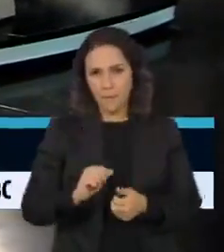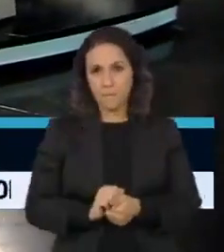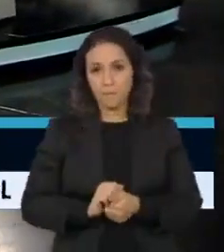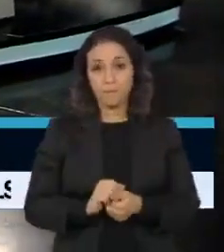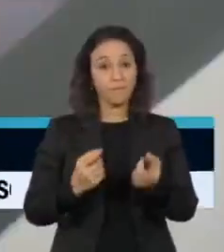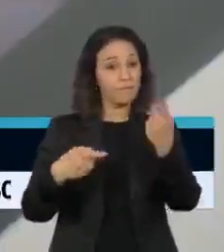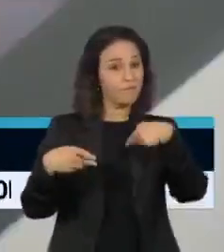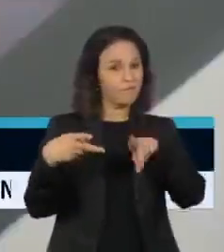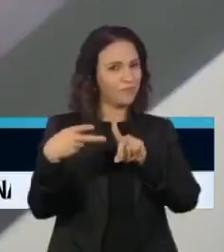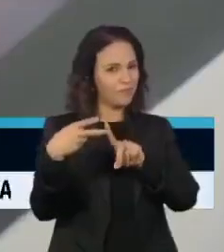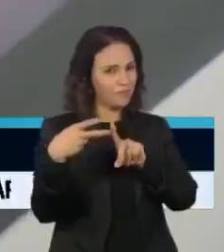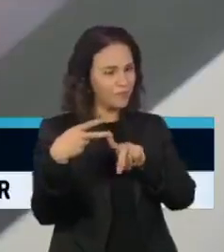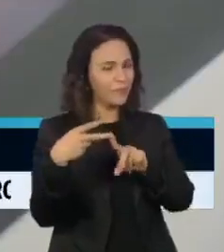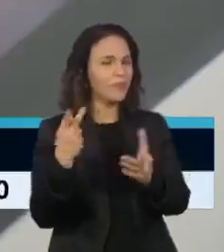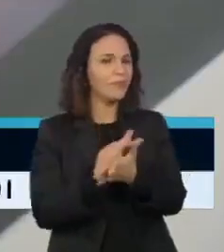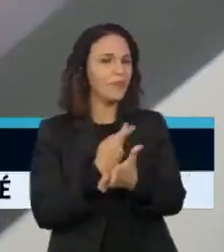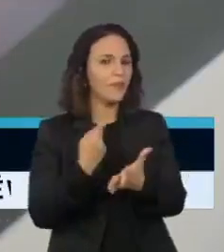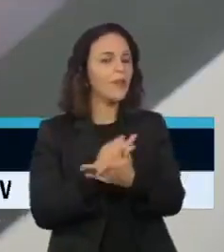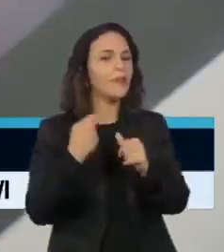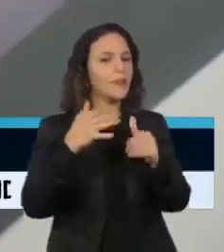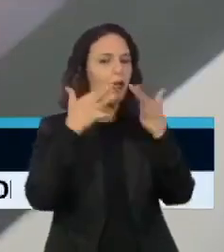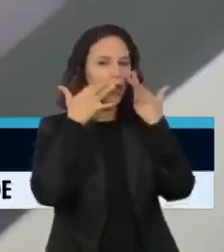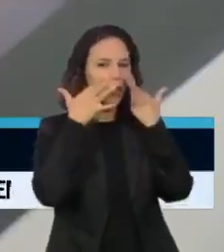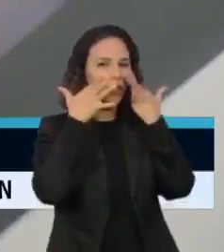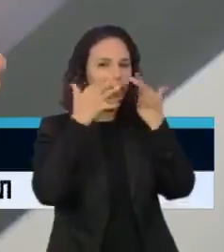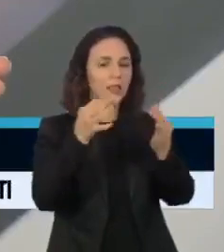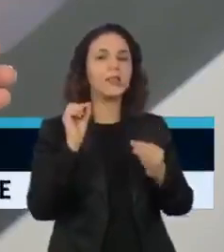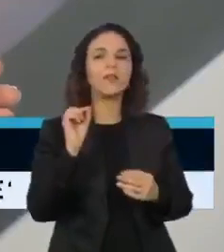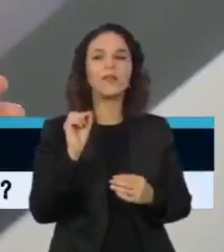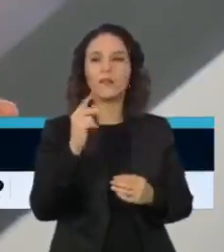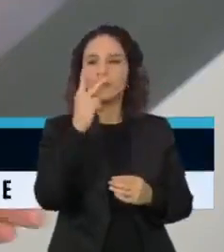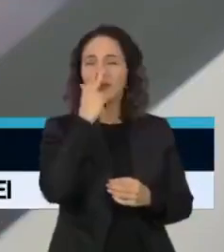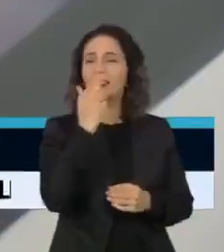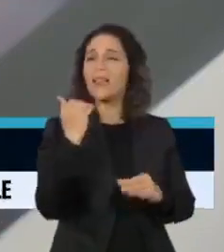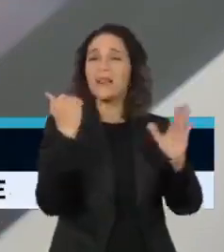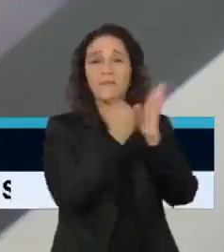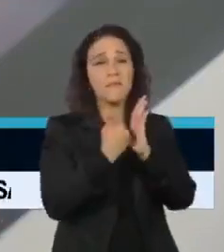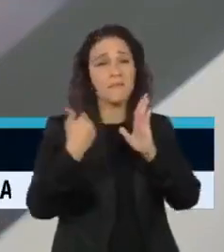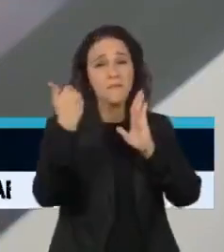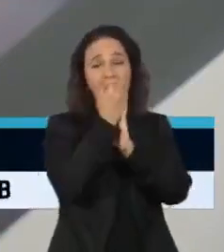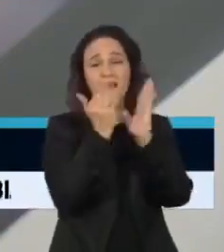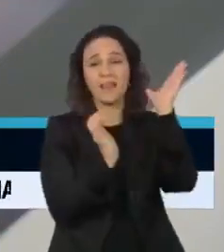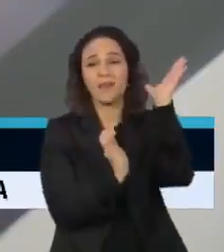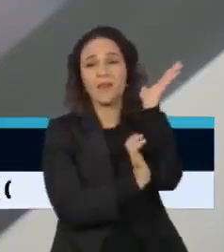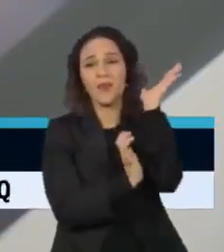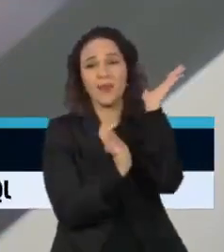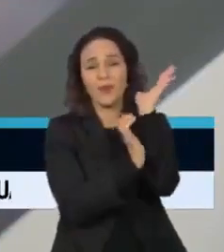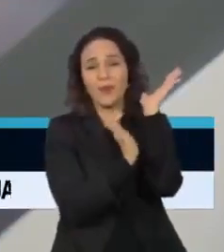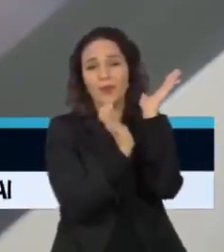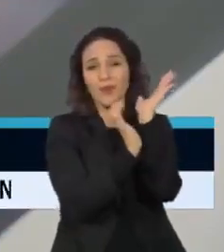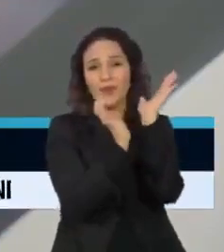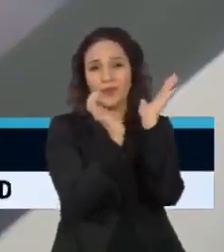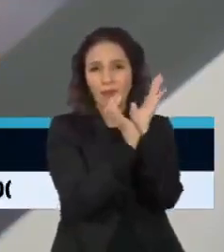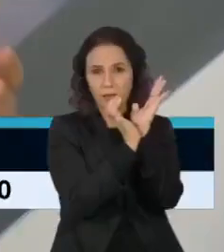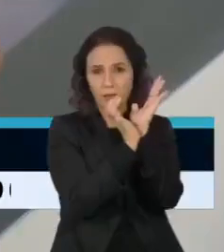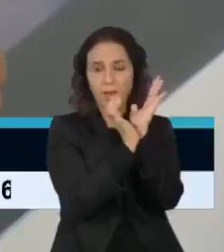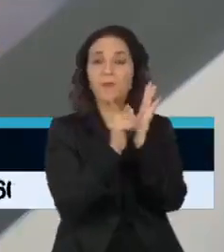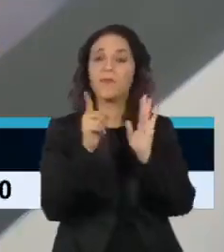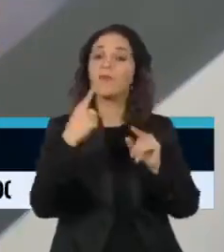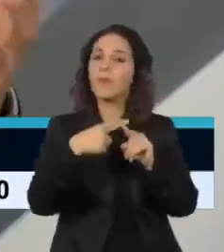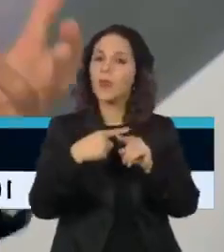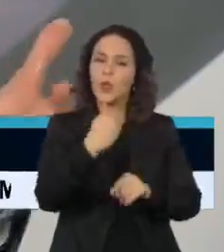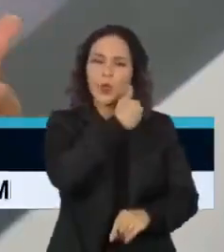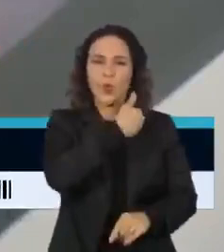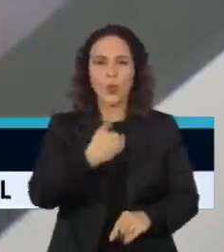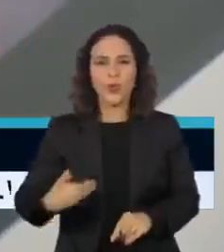erro que nós vamos nós precisamos atentar que eu excesso de burocracia no licenciamento que a máquina